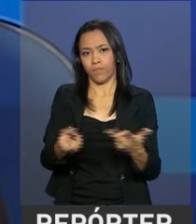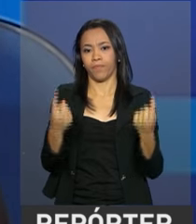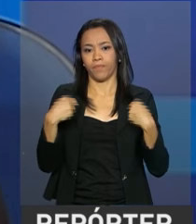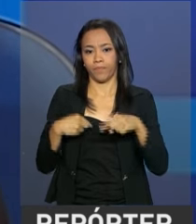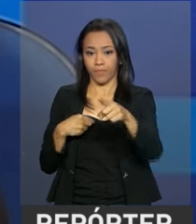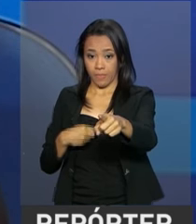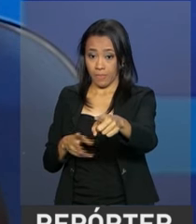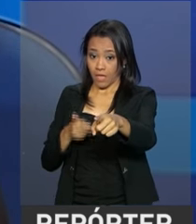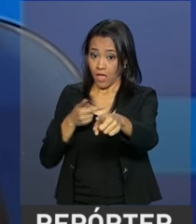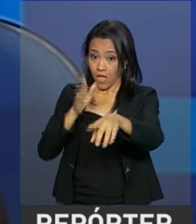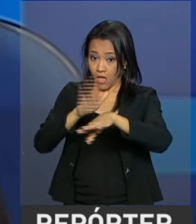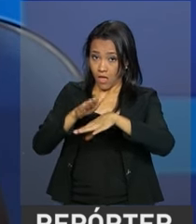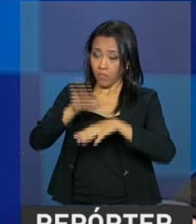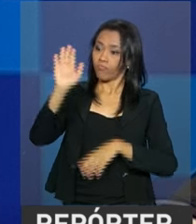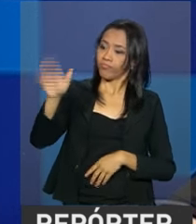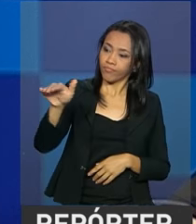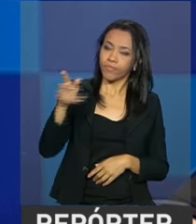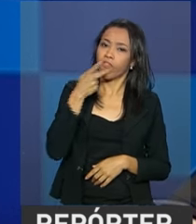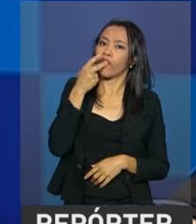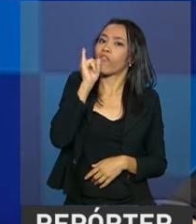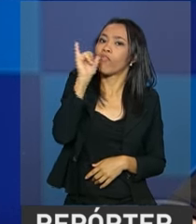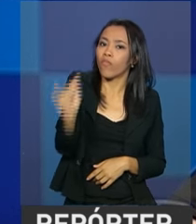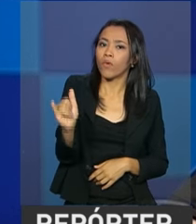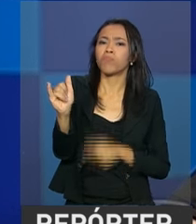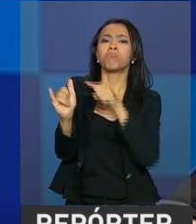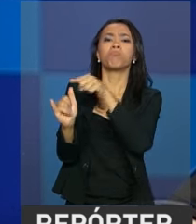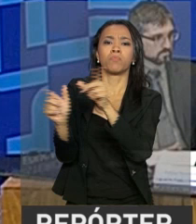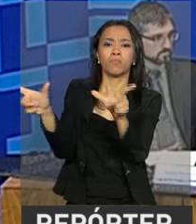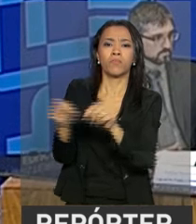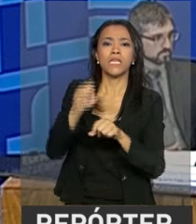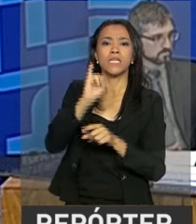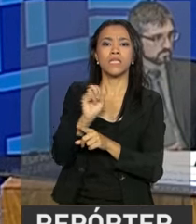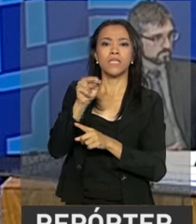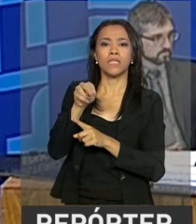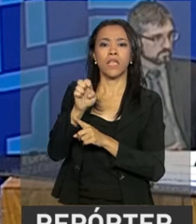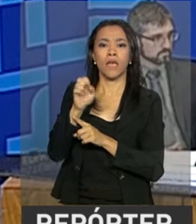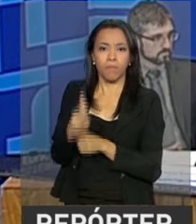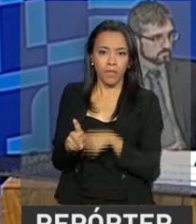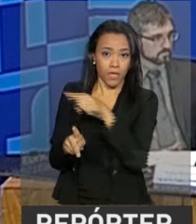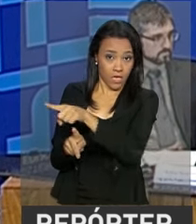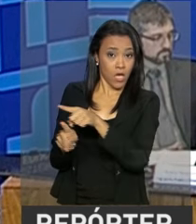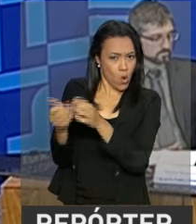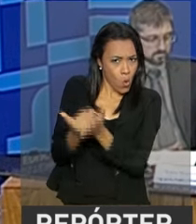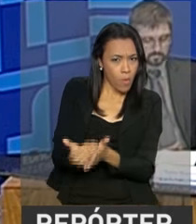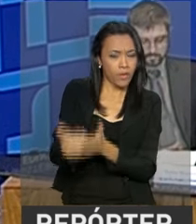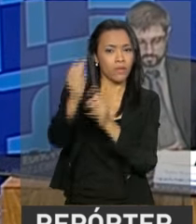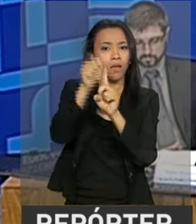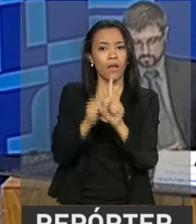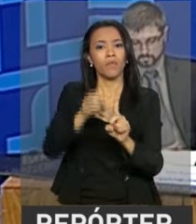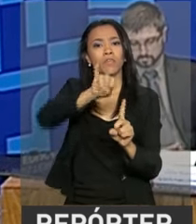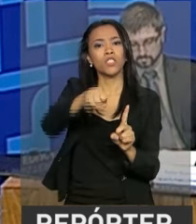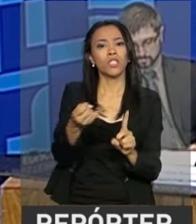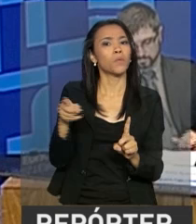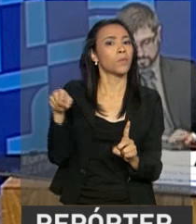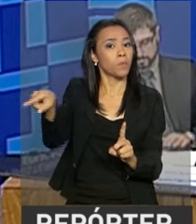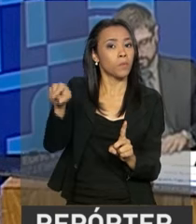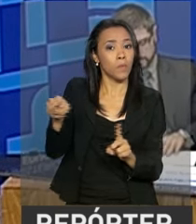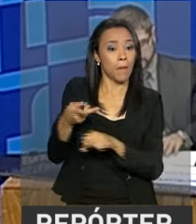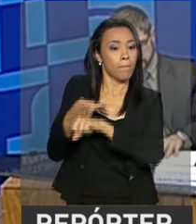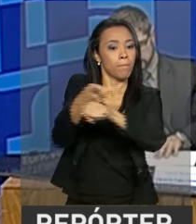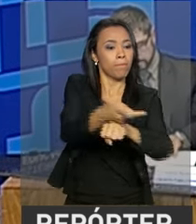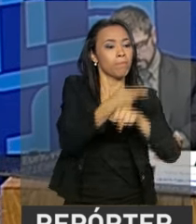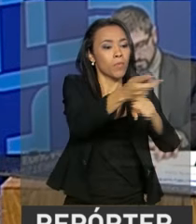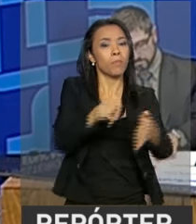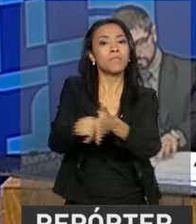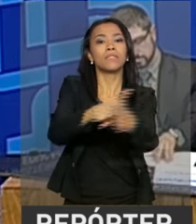direção do inep que pudesse iniciar logo em janeiro consultas públicas ou